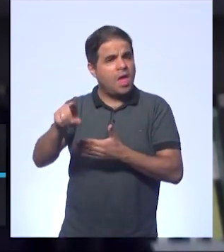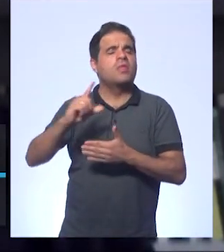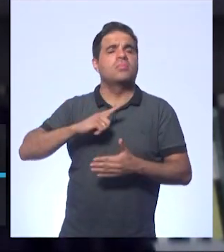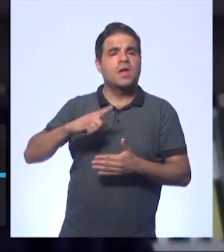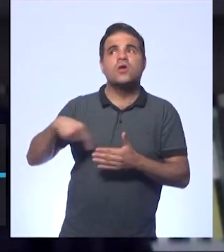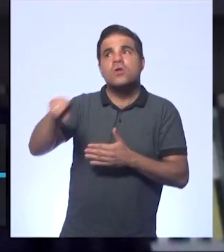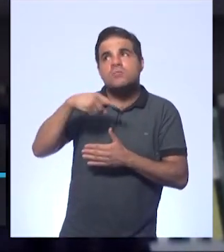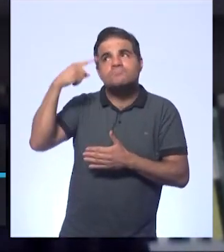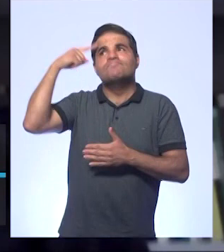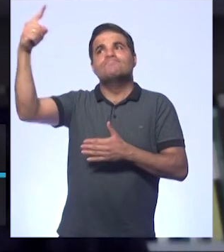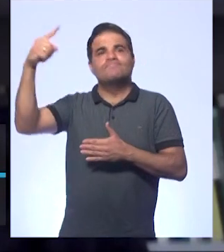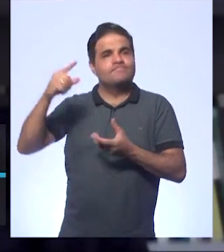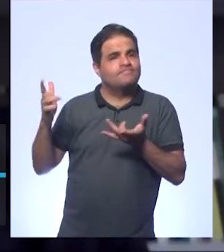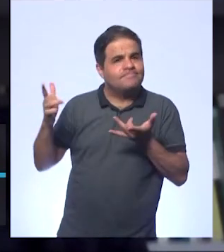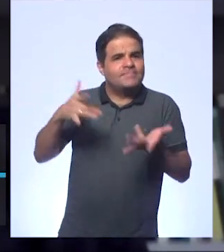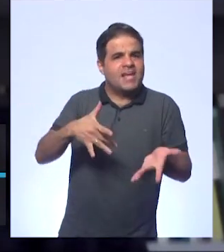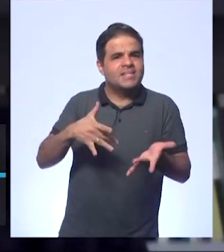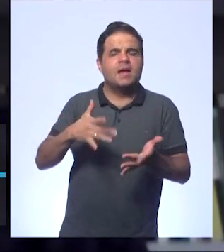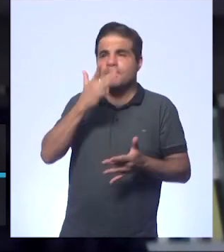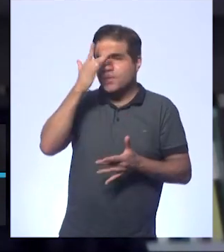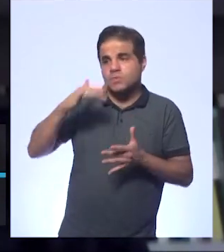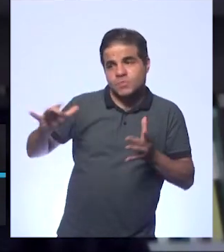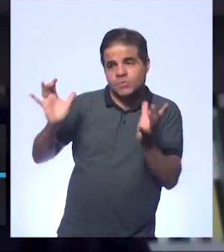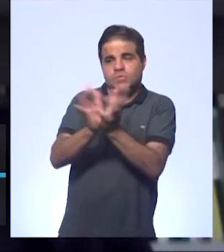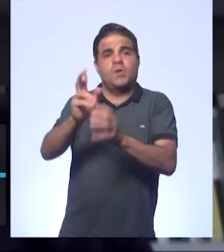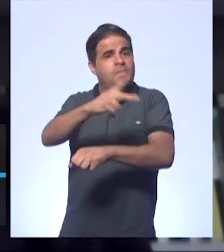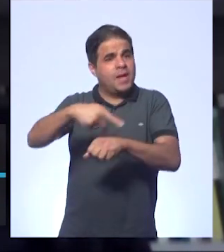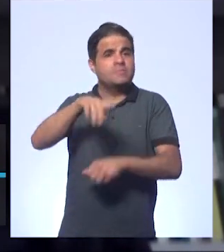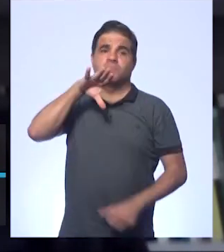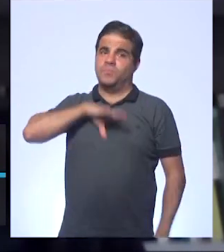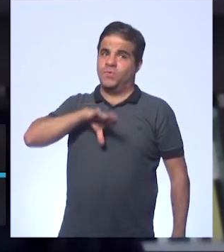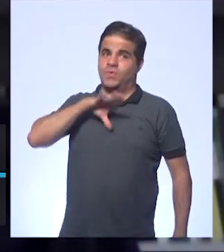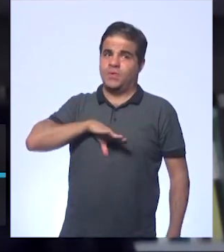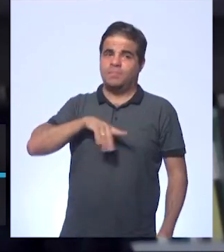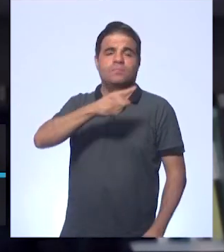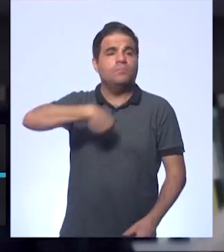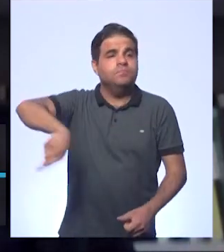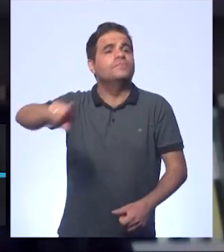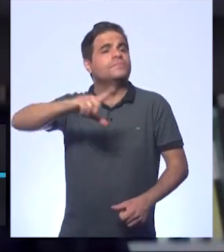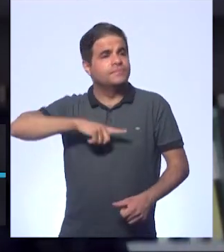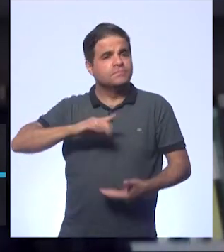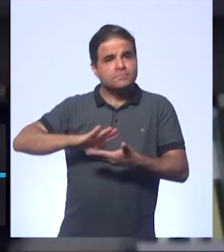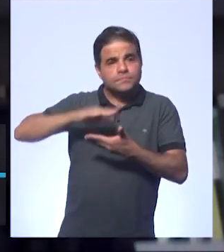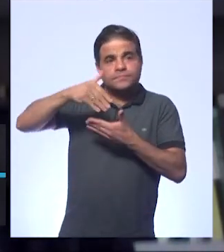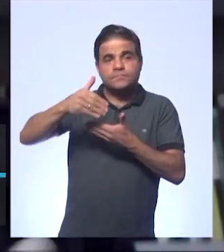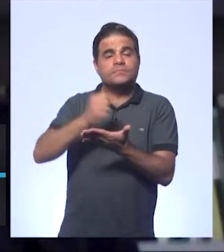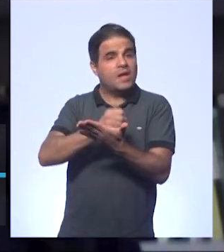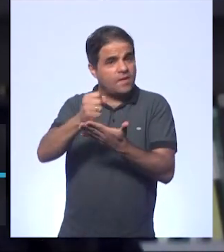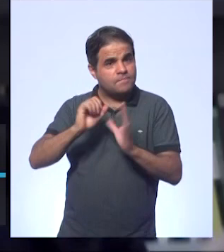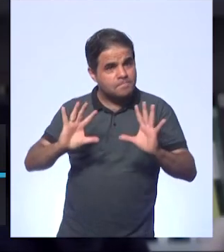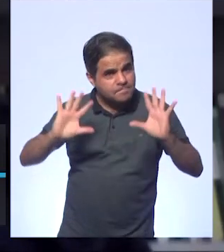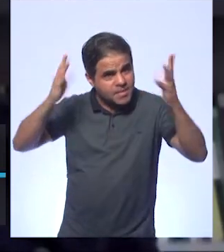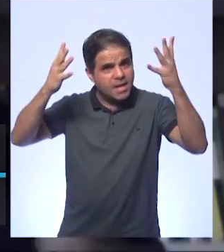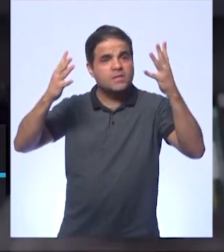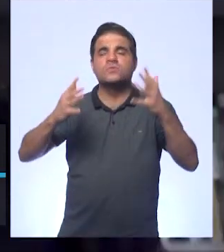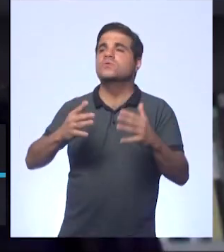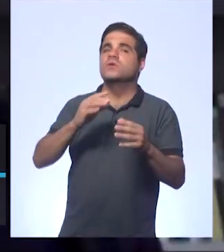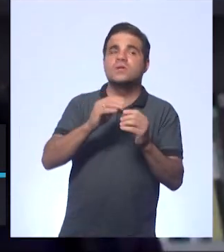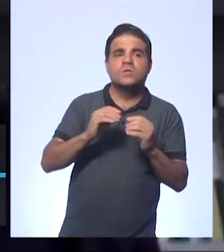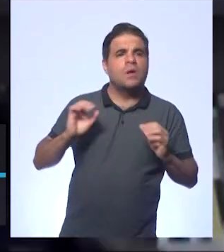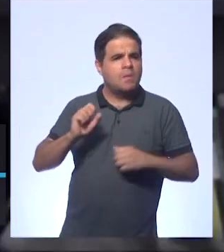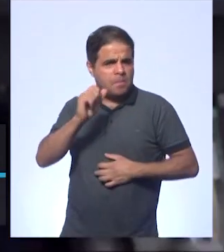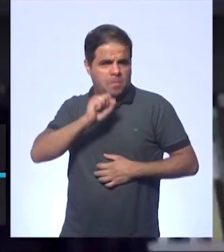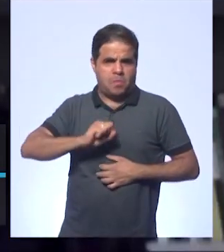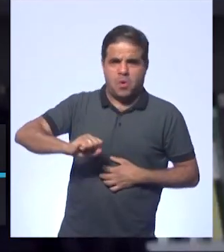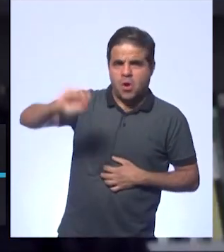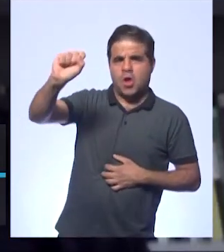que nós fomos deixados, né, pelos portugueses. Nós temos um calendário dos eventos oficiais, que é Dia dos Heróis,